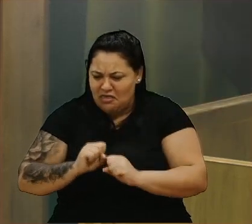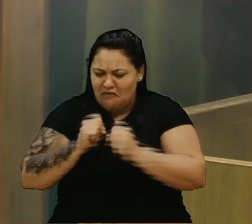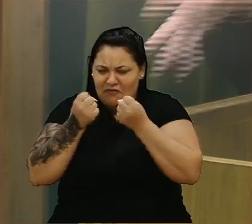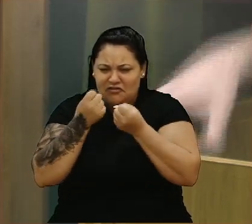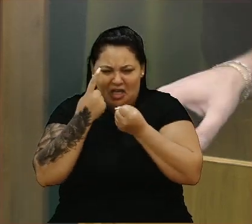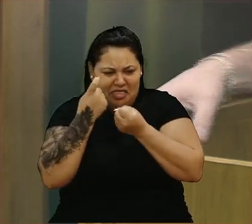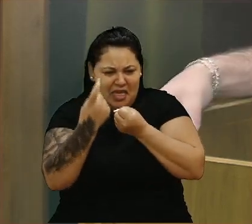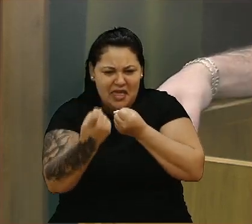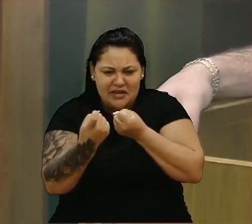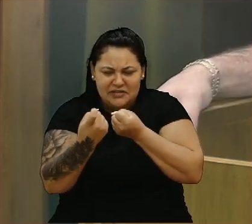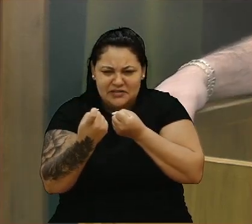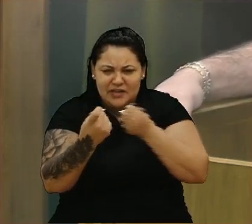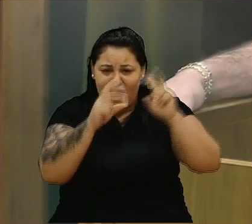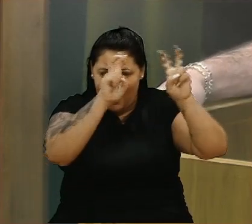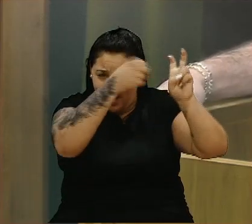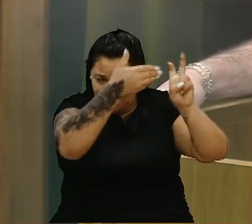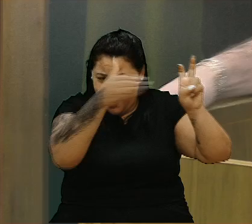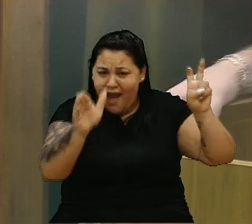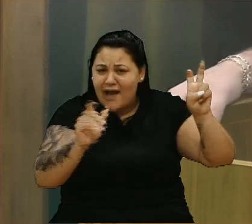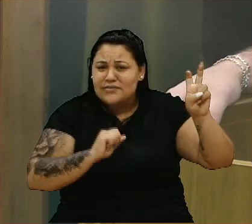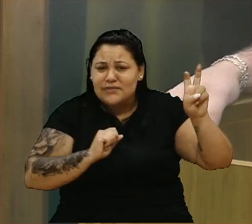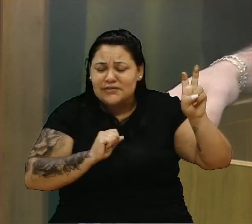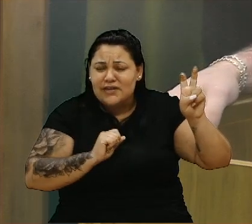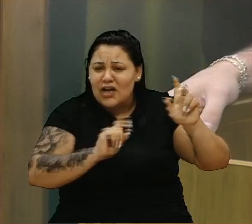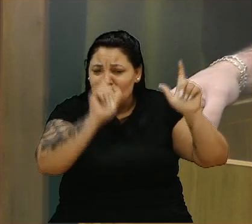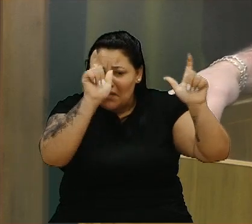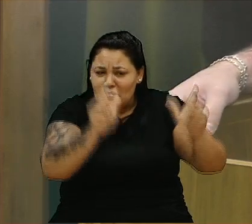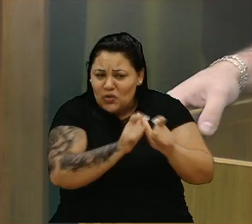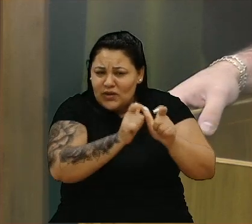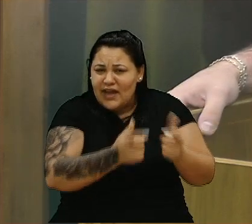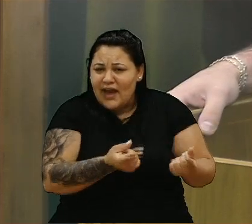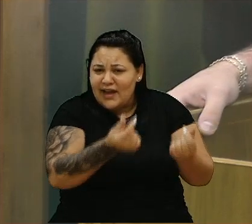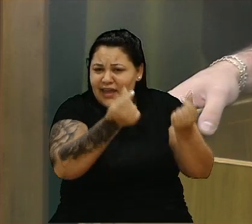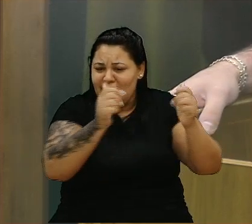interesses, e aqui abre aspas, de uma minoria rica desse país.